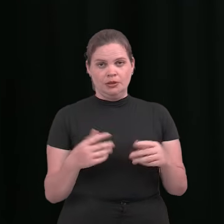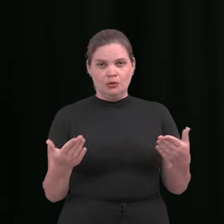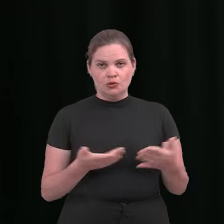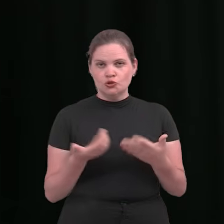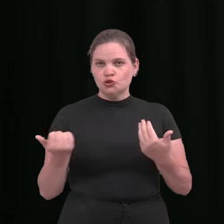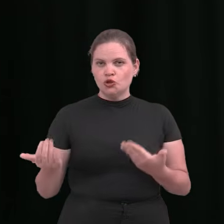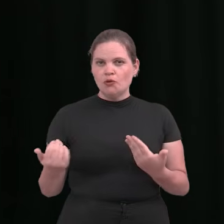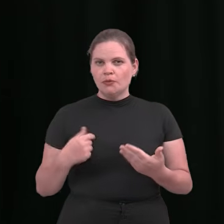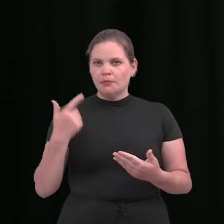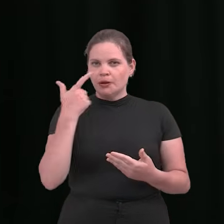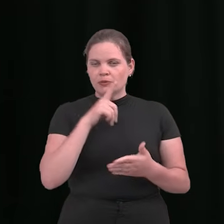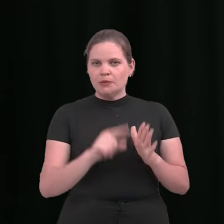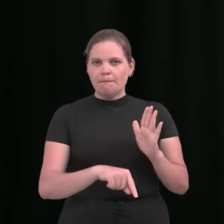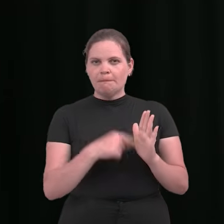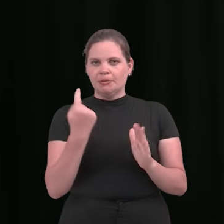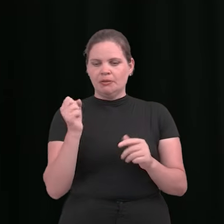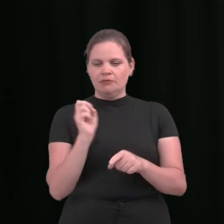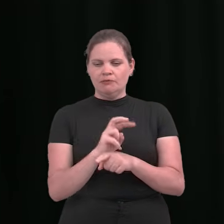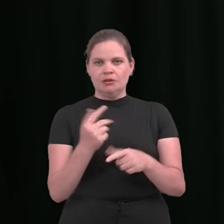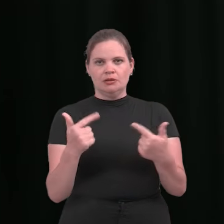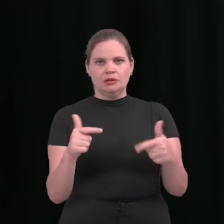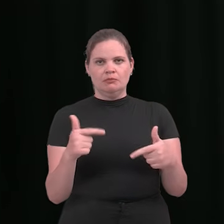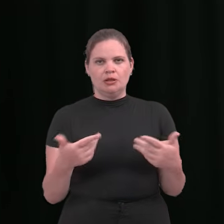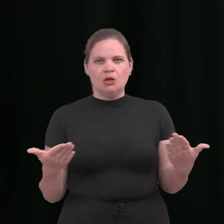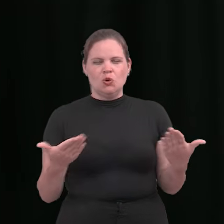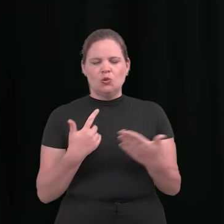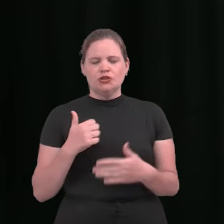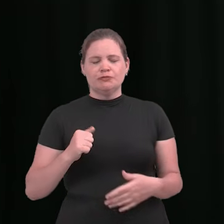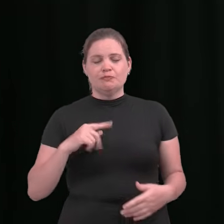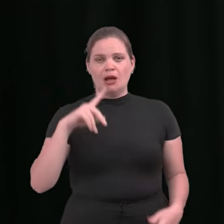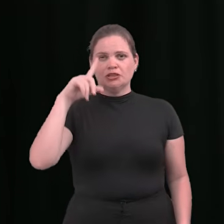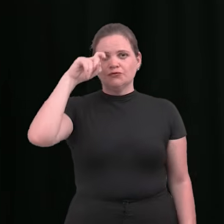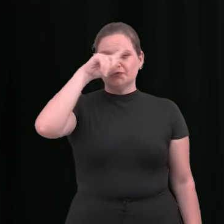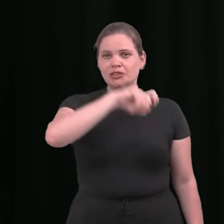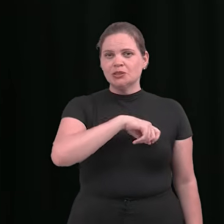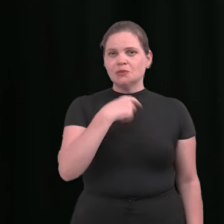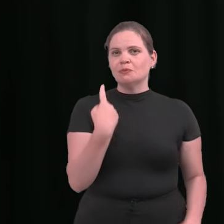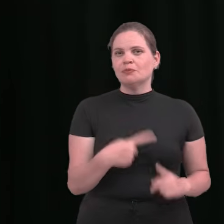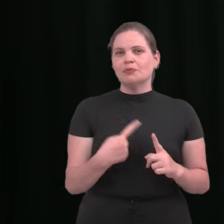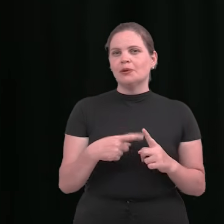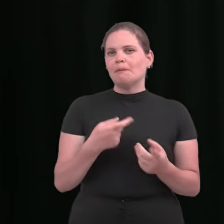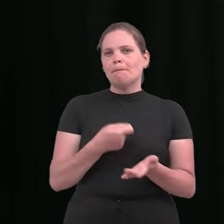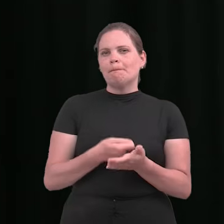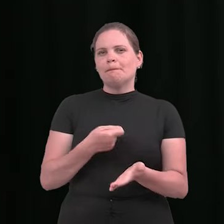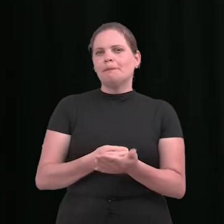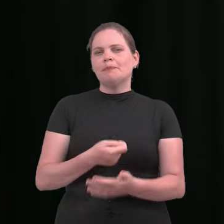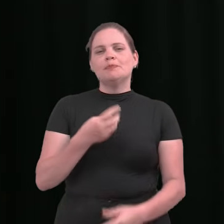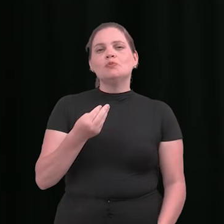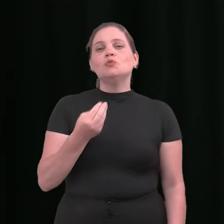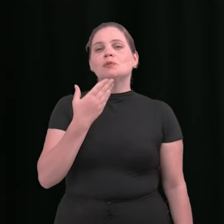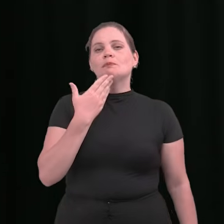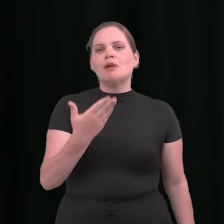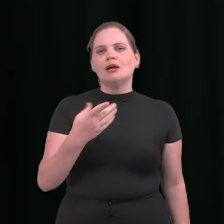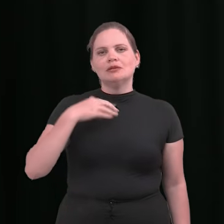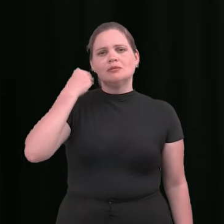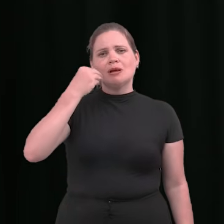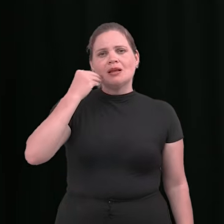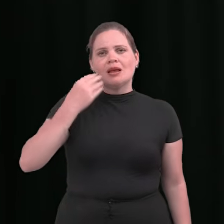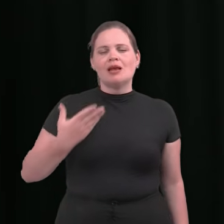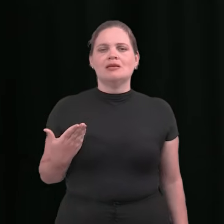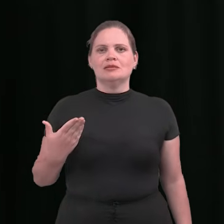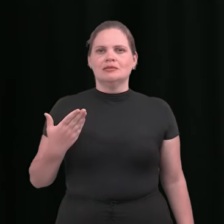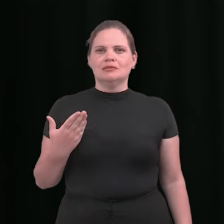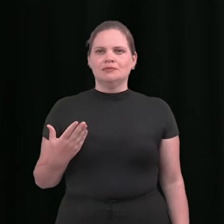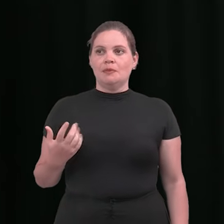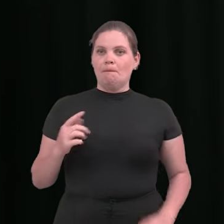para ele conseguir o primeiro emprego dele, é tudo muito difícil, porque uma coisa que é pedida é a experiência, que você tem experiência. E